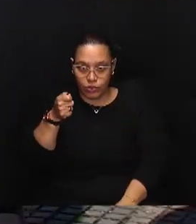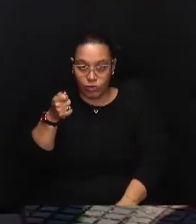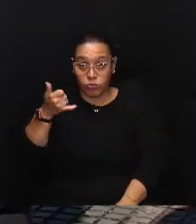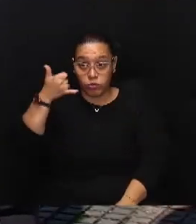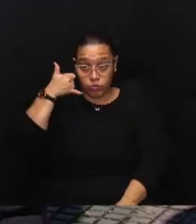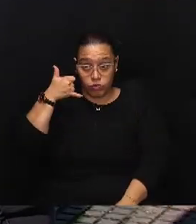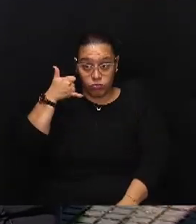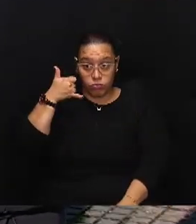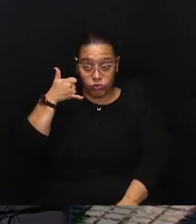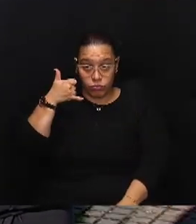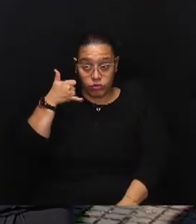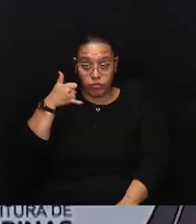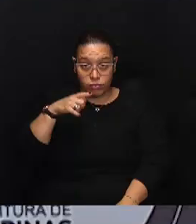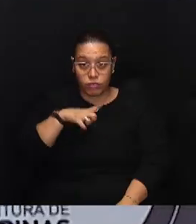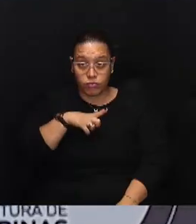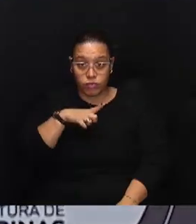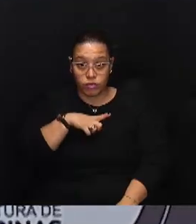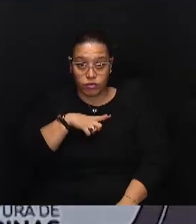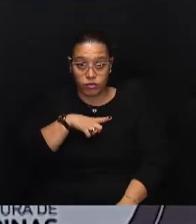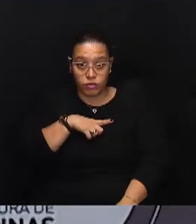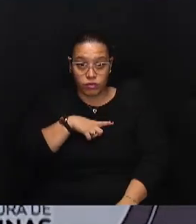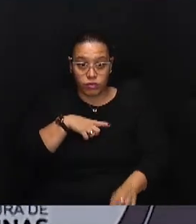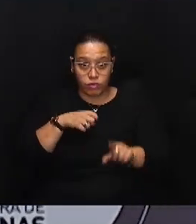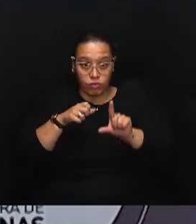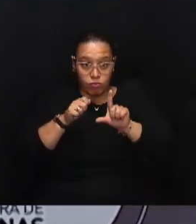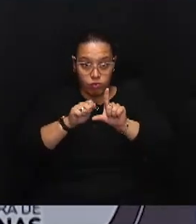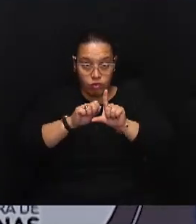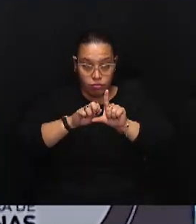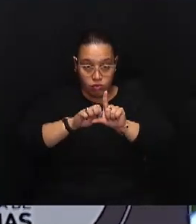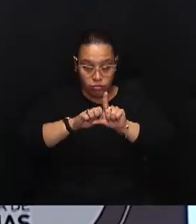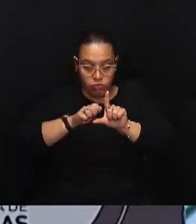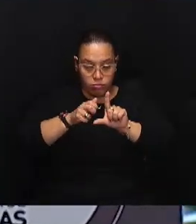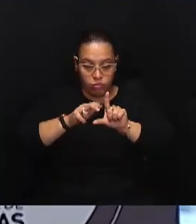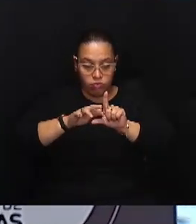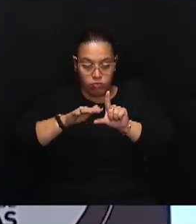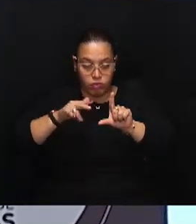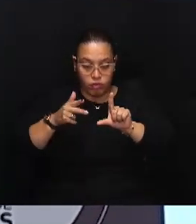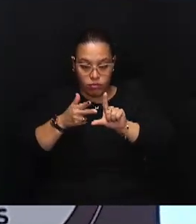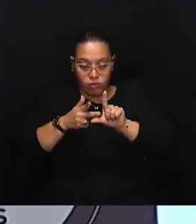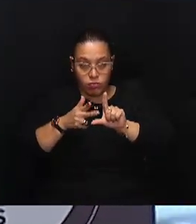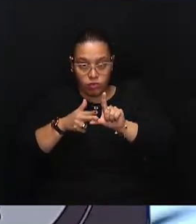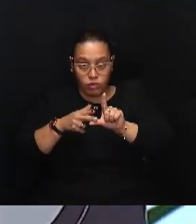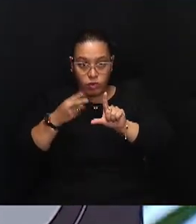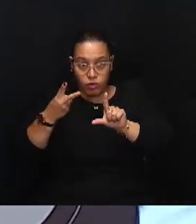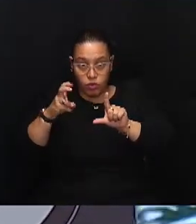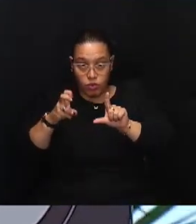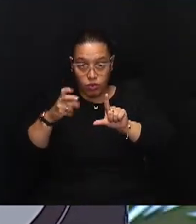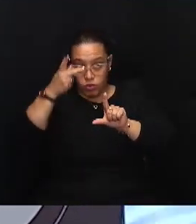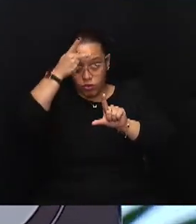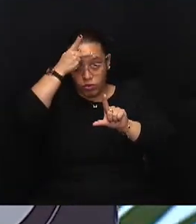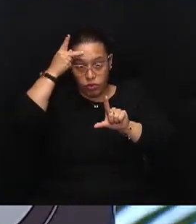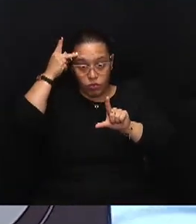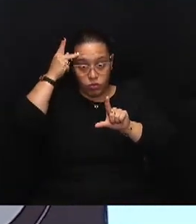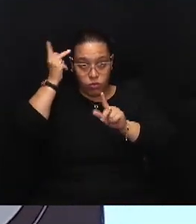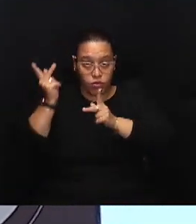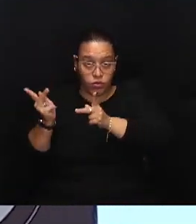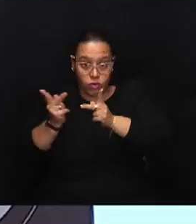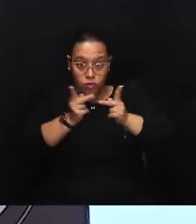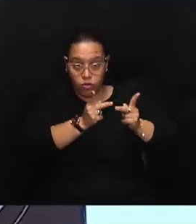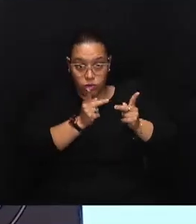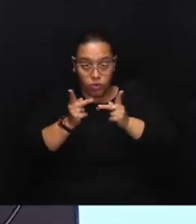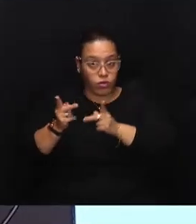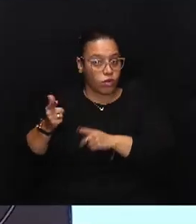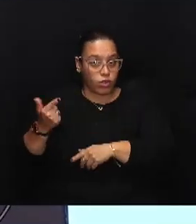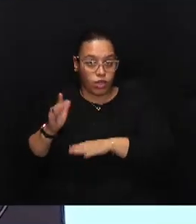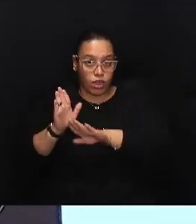das pessoas hoje tem um celularzinho, abre ali um QR Code, tem um mapa, então essas 25 pessoas podem ser visitadas sem auxílio